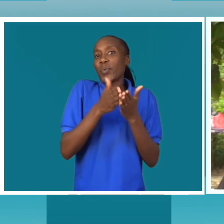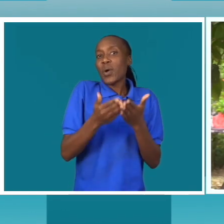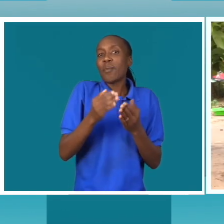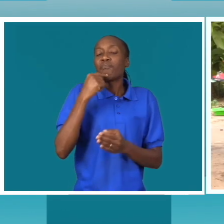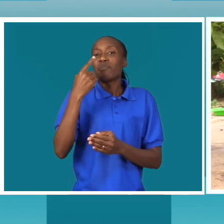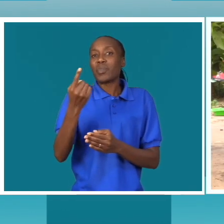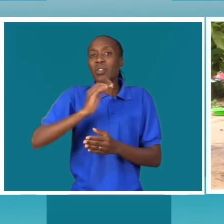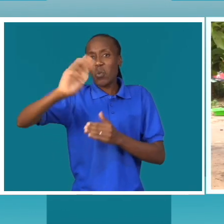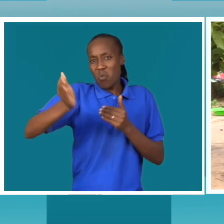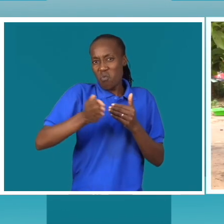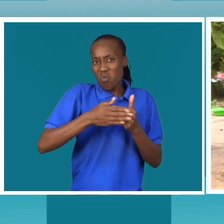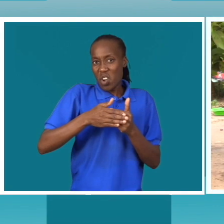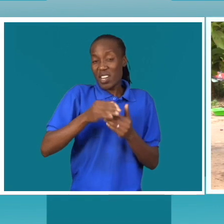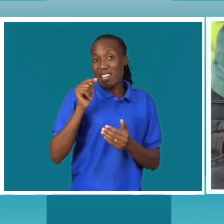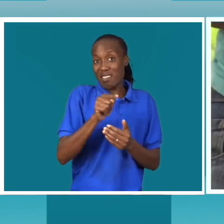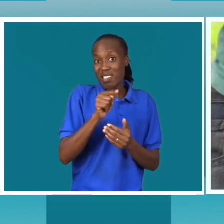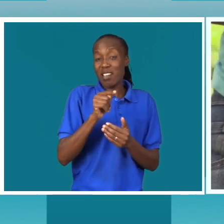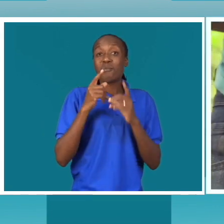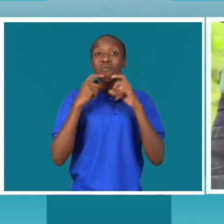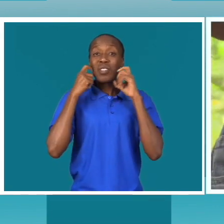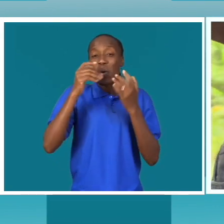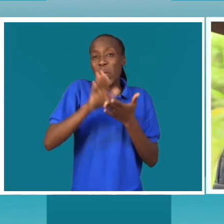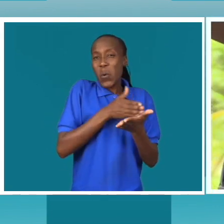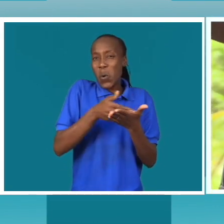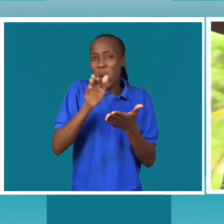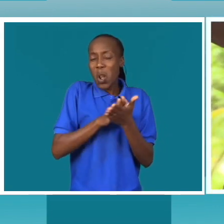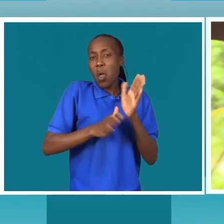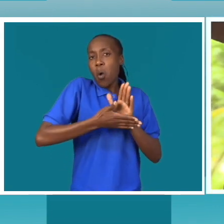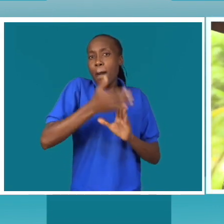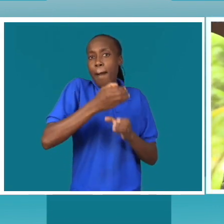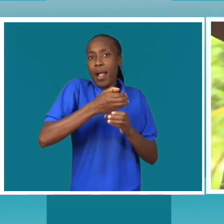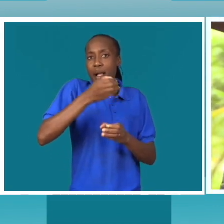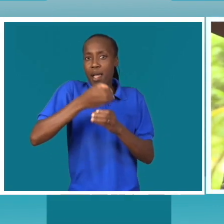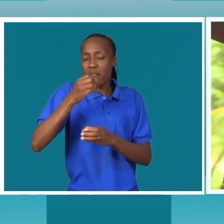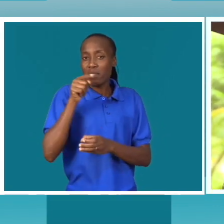Quando ele trouxe a cola, cortamos as garrafas, lixámo-las.